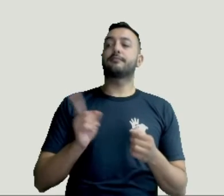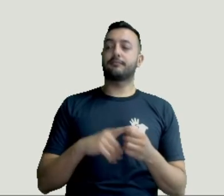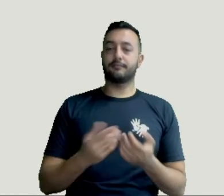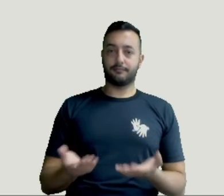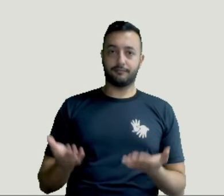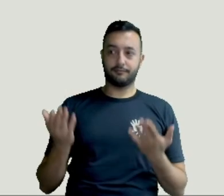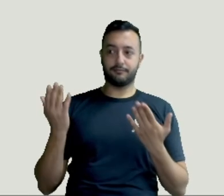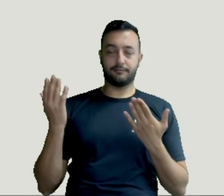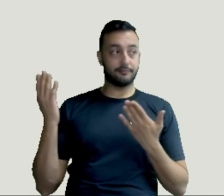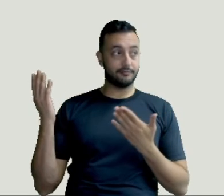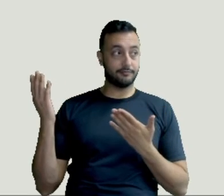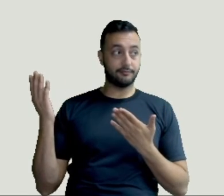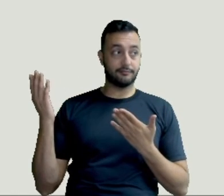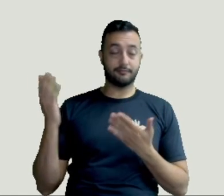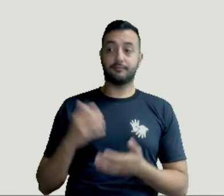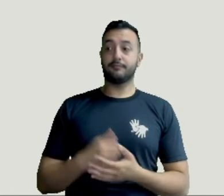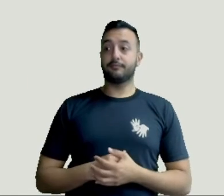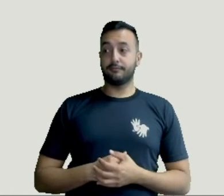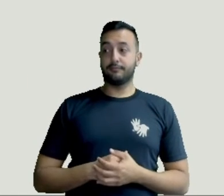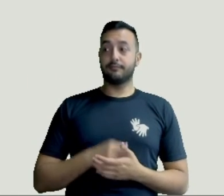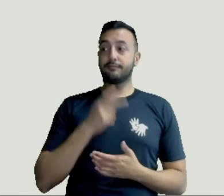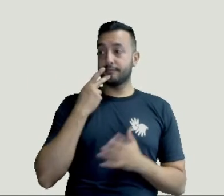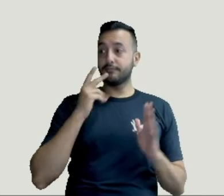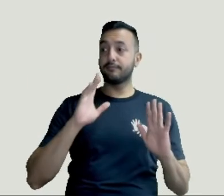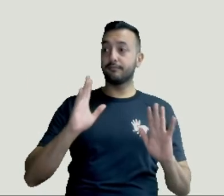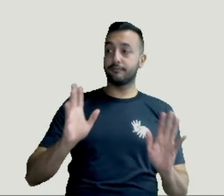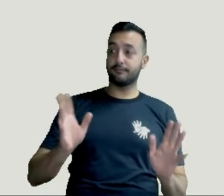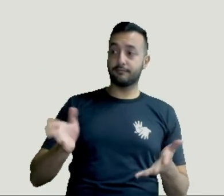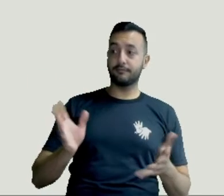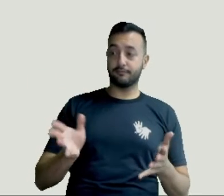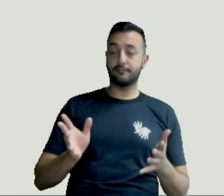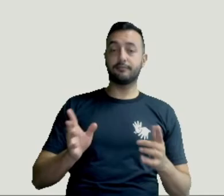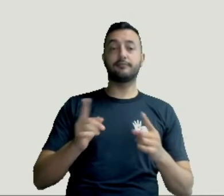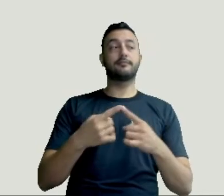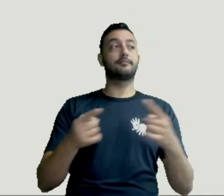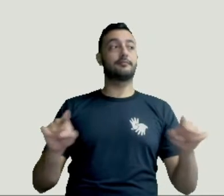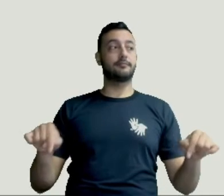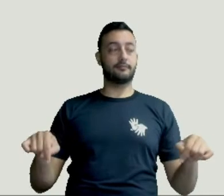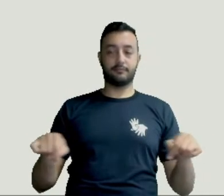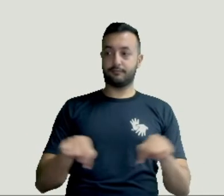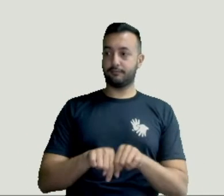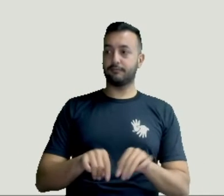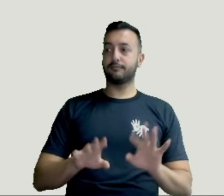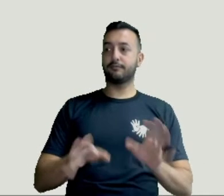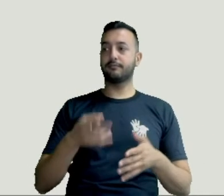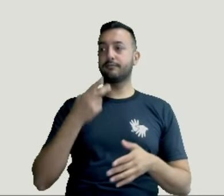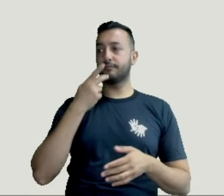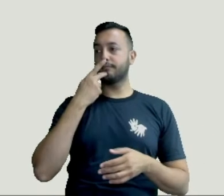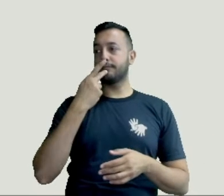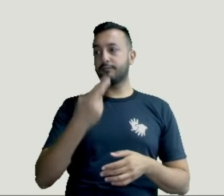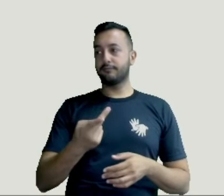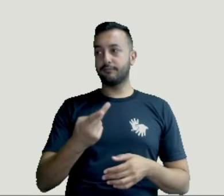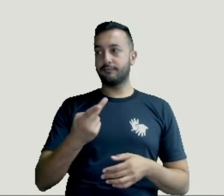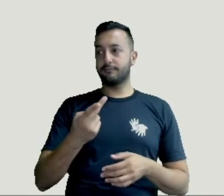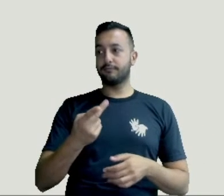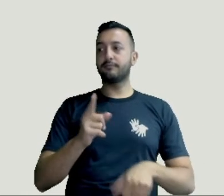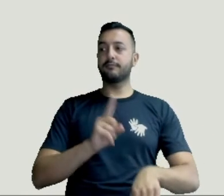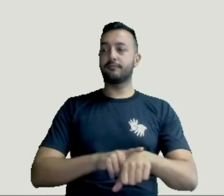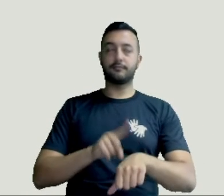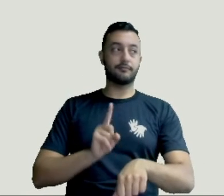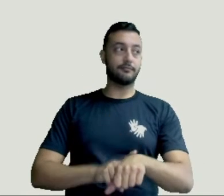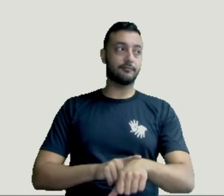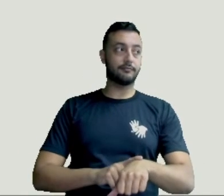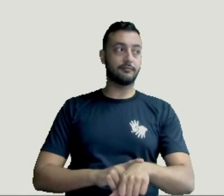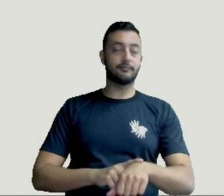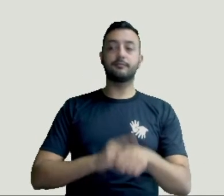novamente. A gente falou de espaço, né? A gente falou de